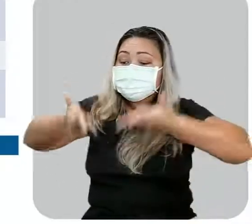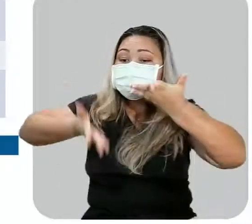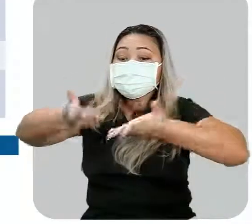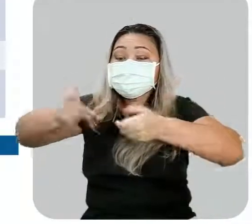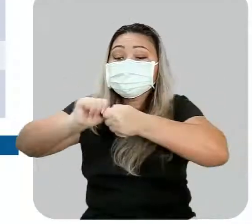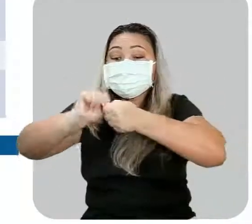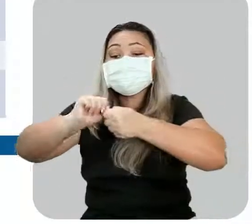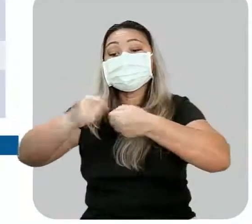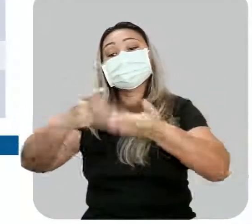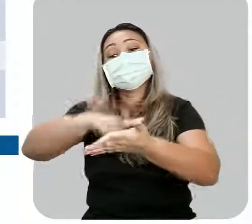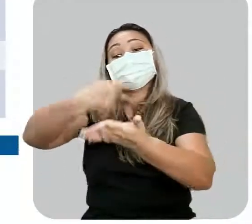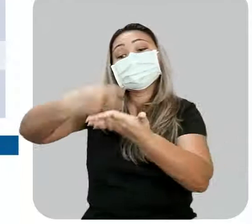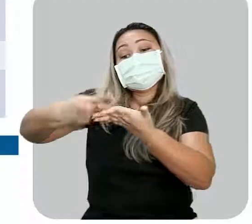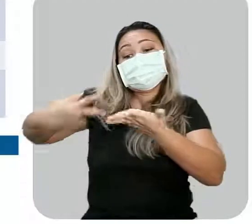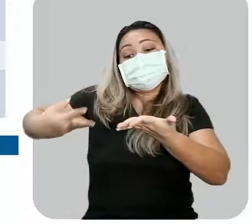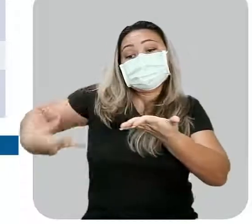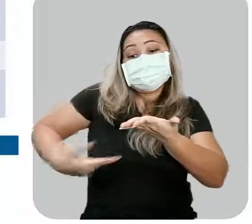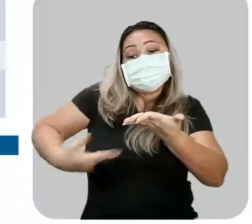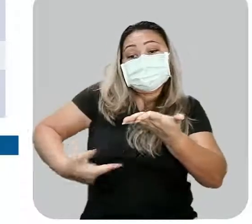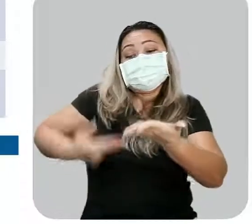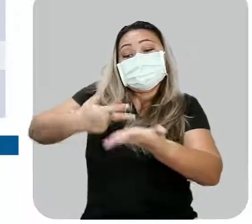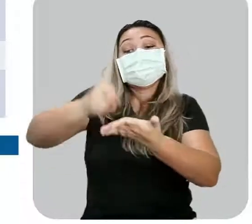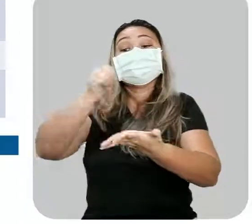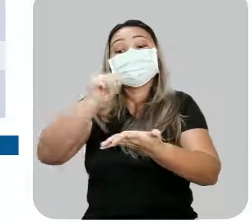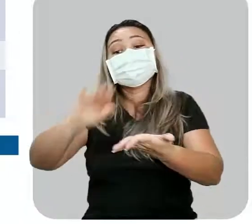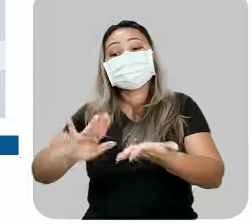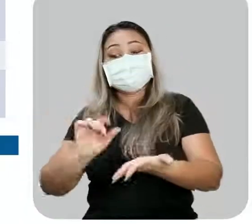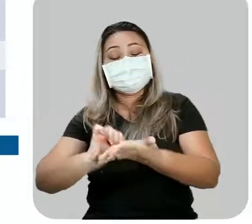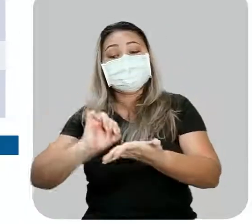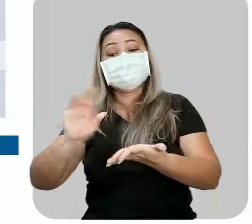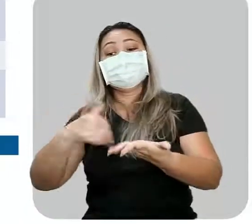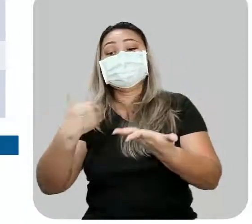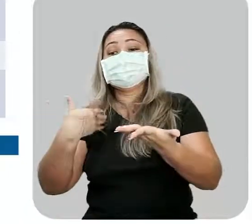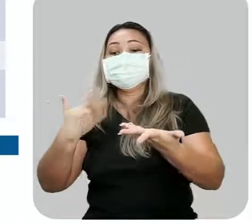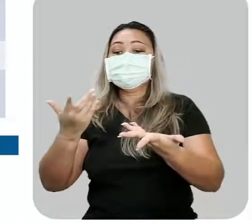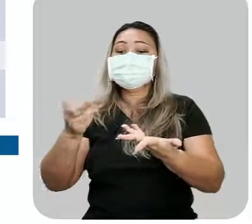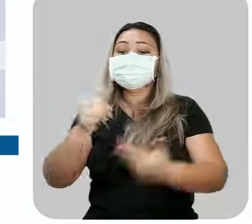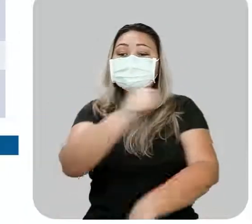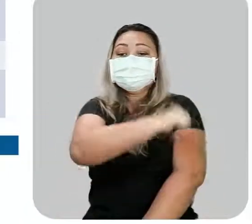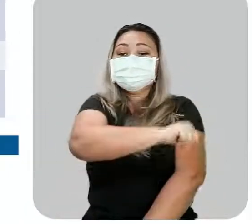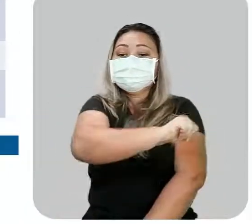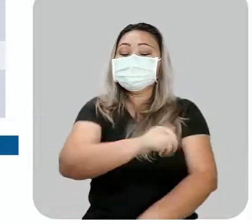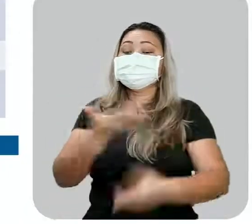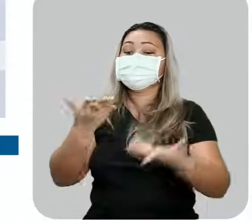menino operado. A mesma coisa, ó. Se eu colocar a enfermeira